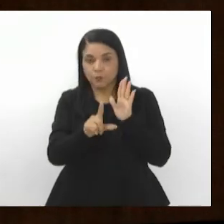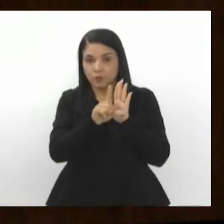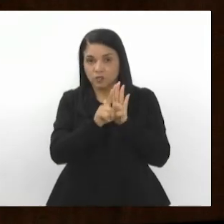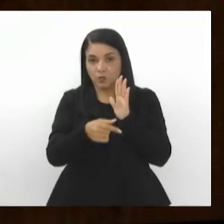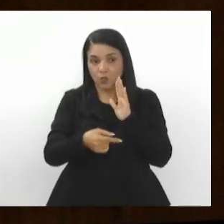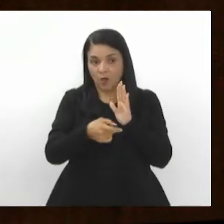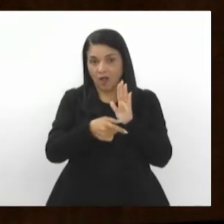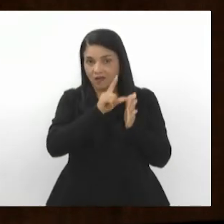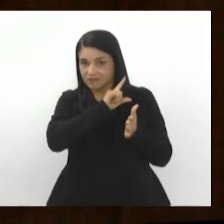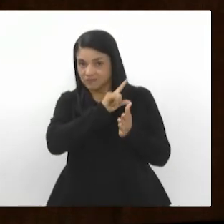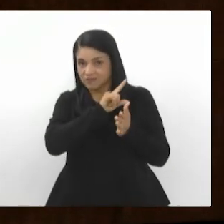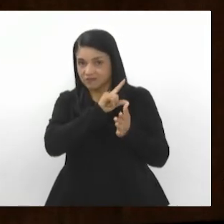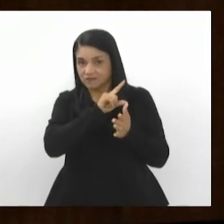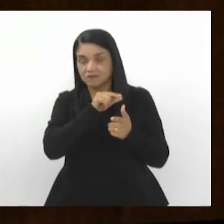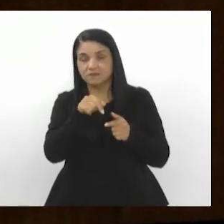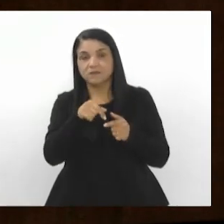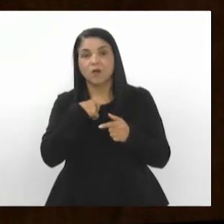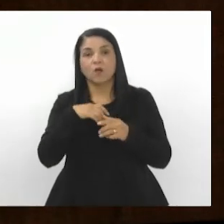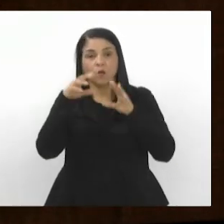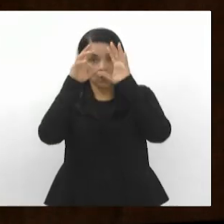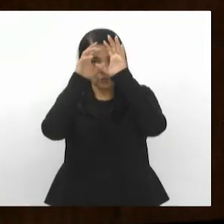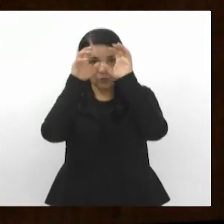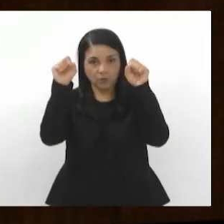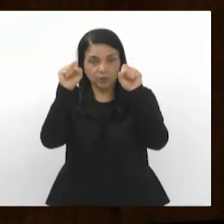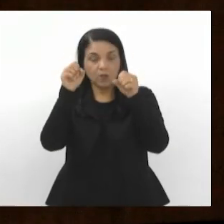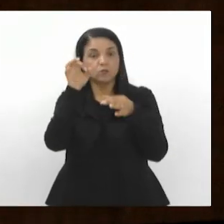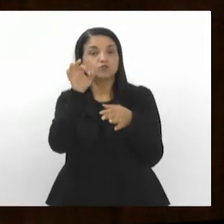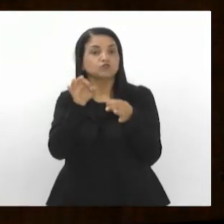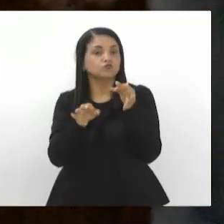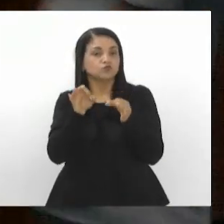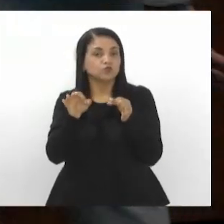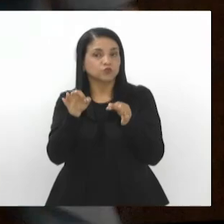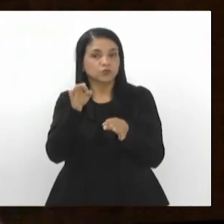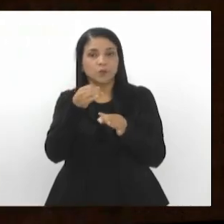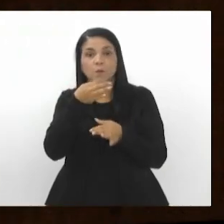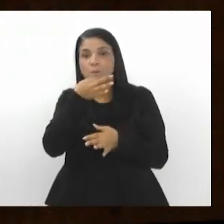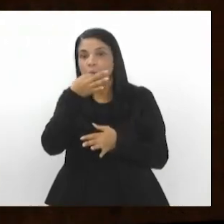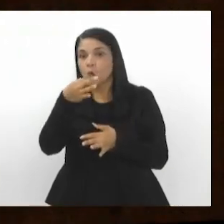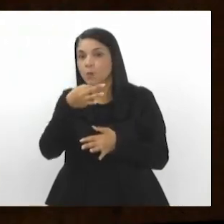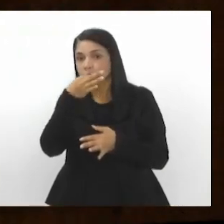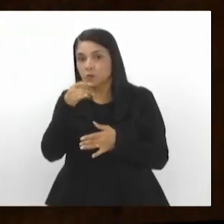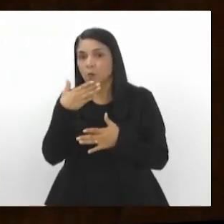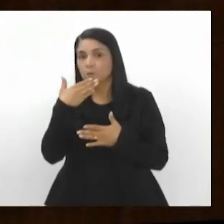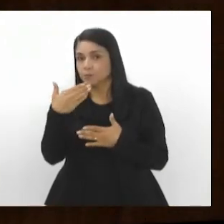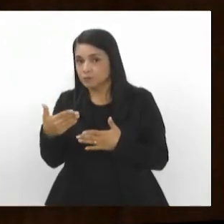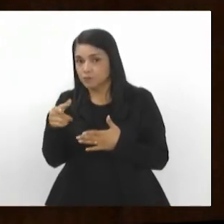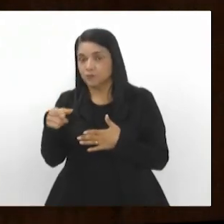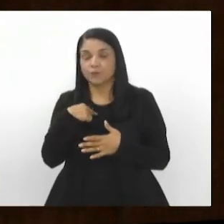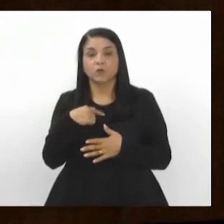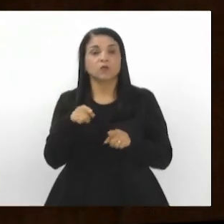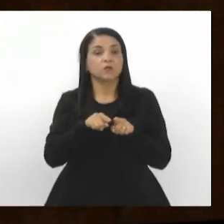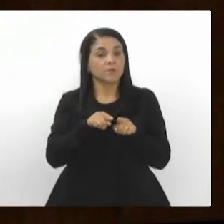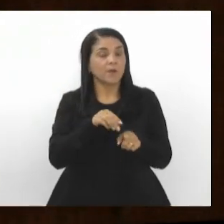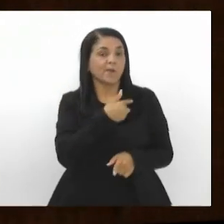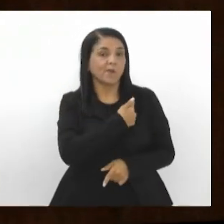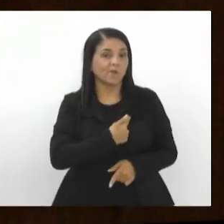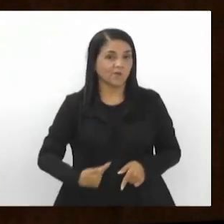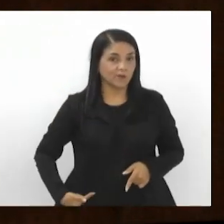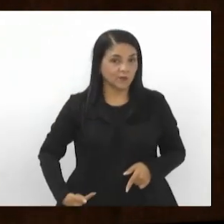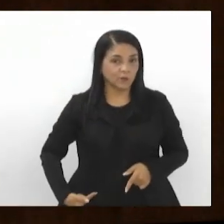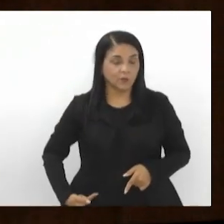anterior ao Tribunal de Justiça. E o próprio governador também pediu se